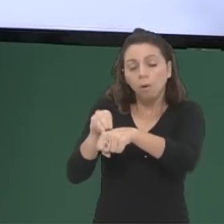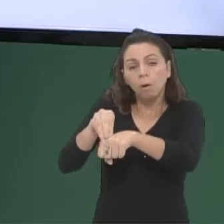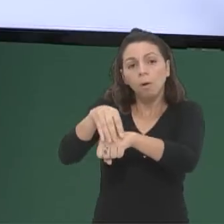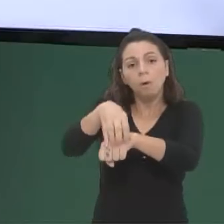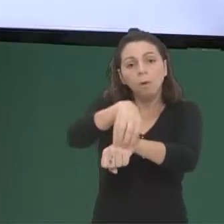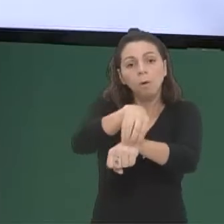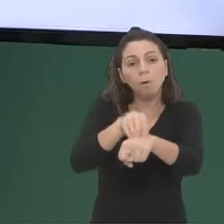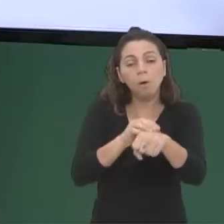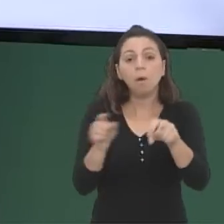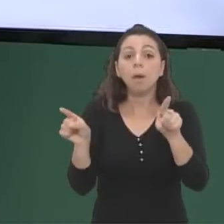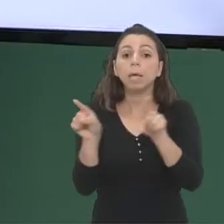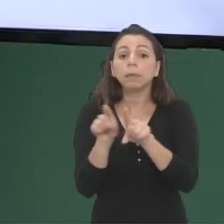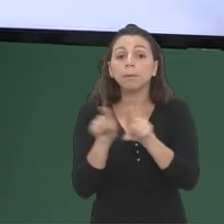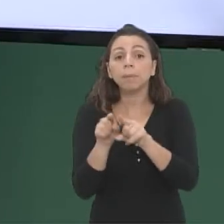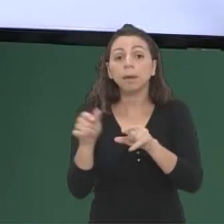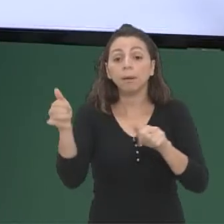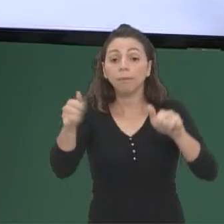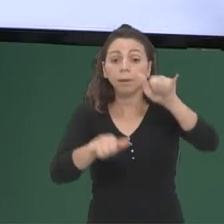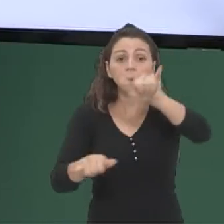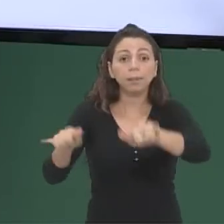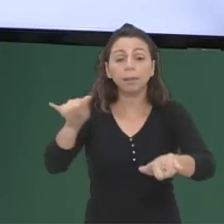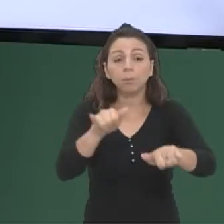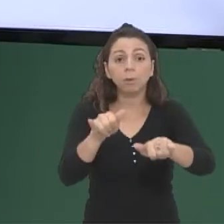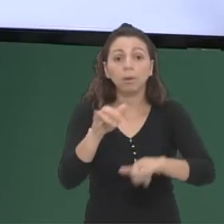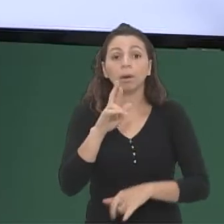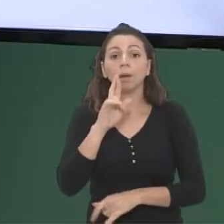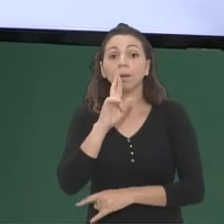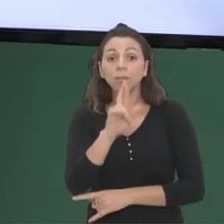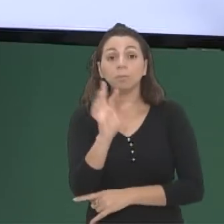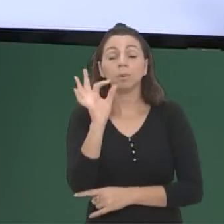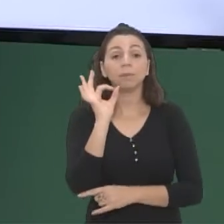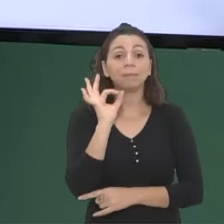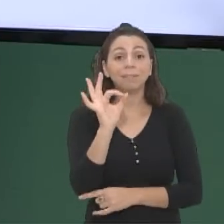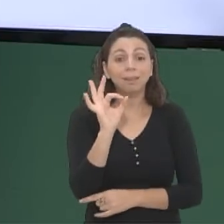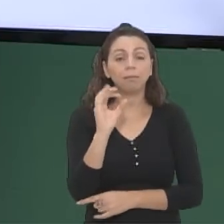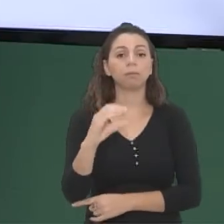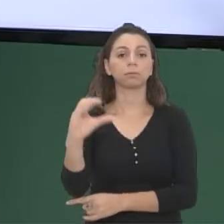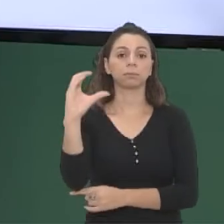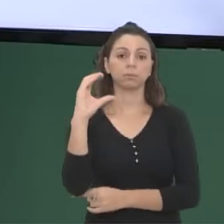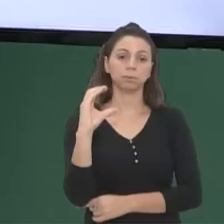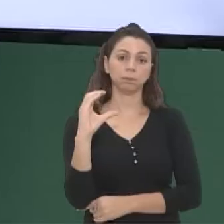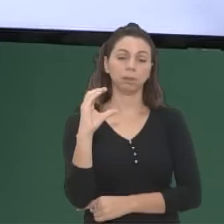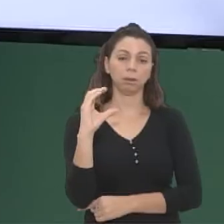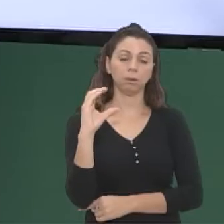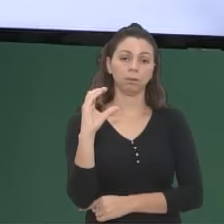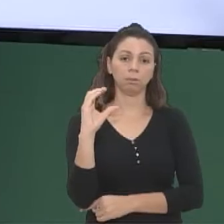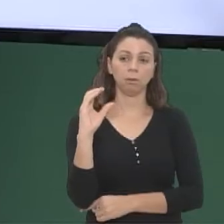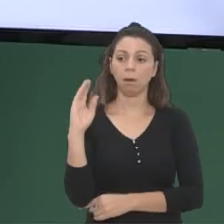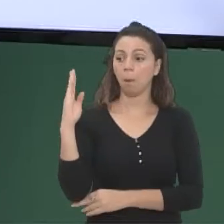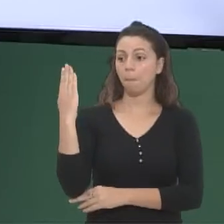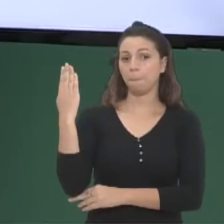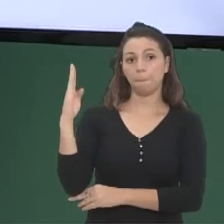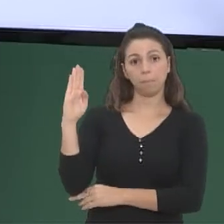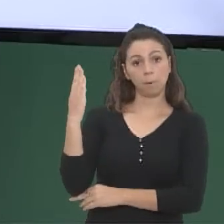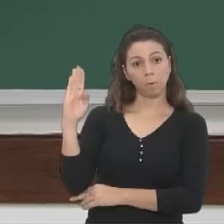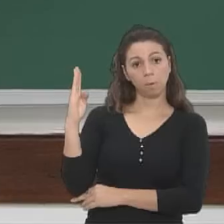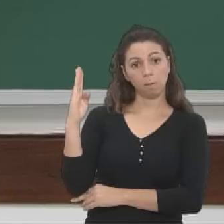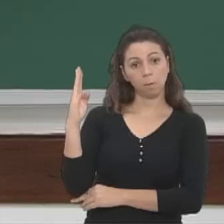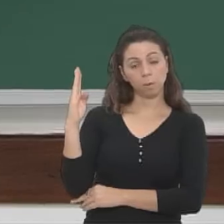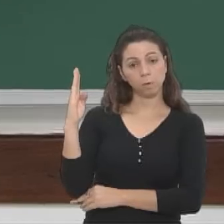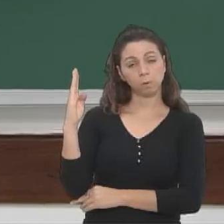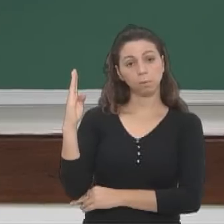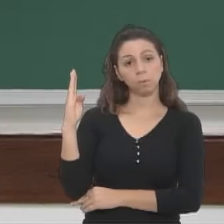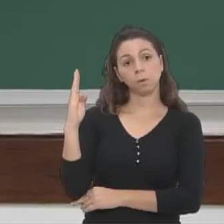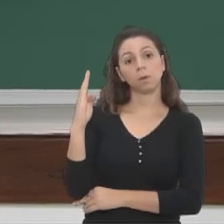também é considerado de intemperismo químico. Então a resposta correta é a letra C. Biológico, porque os líquens são seres vivos,